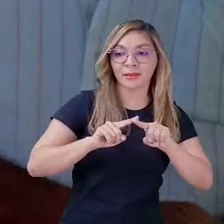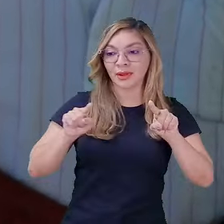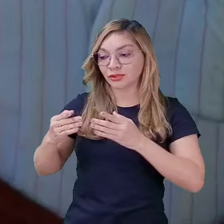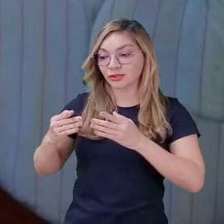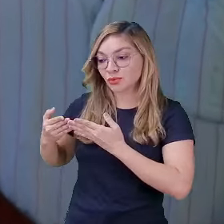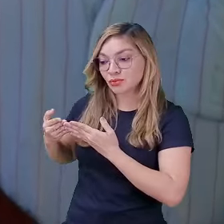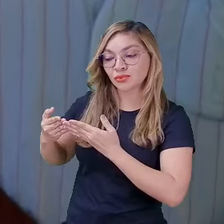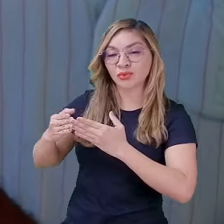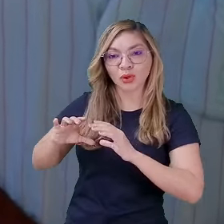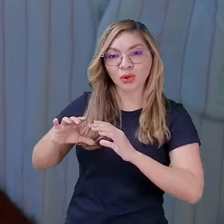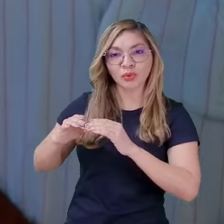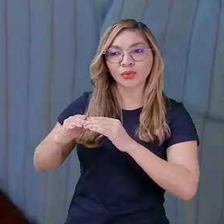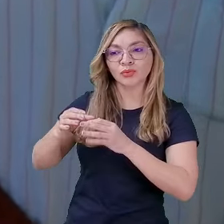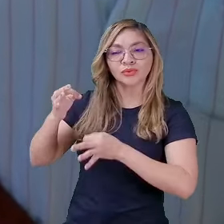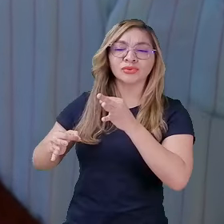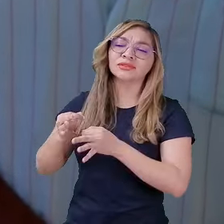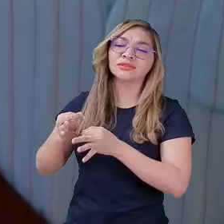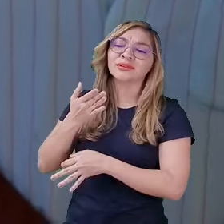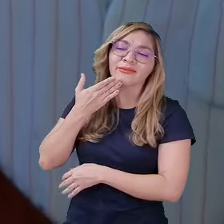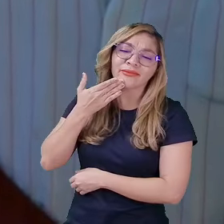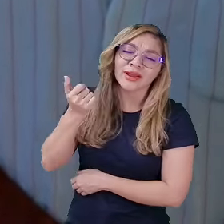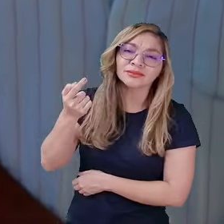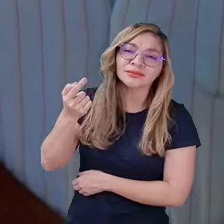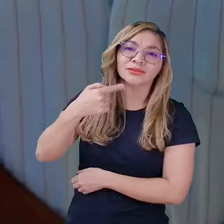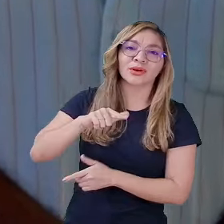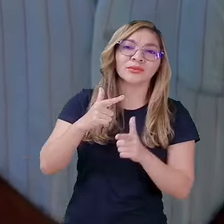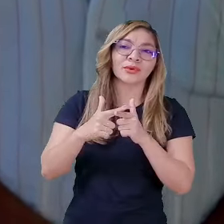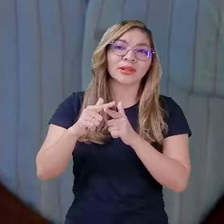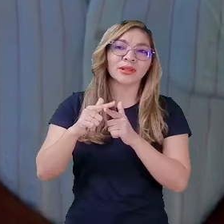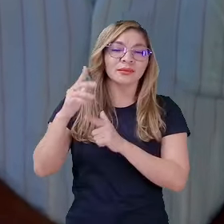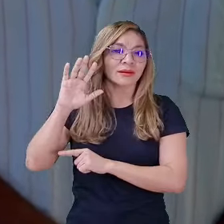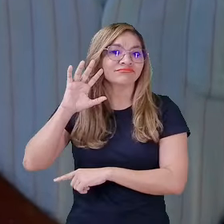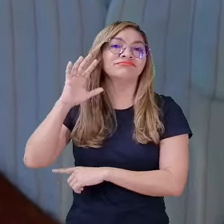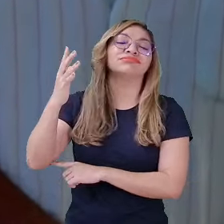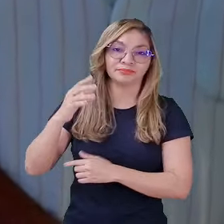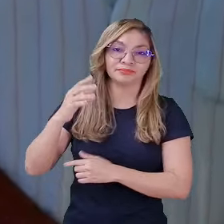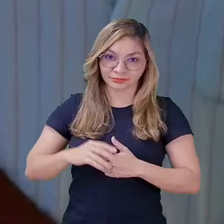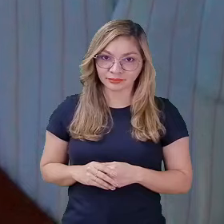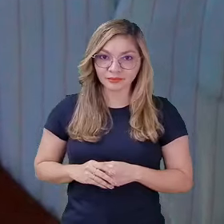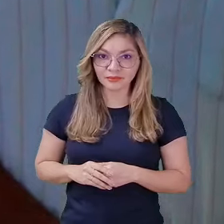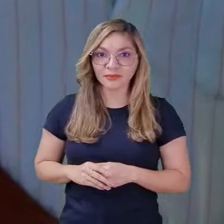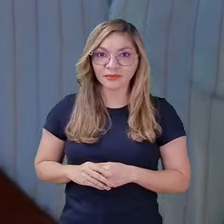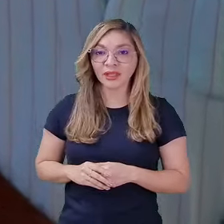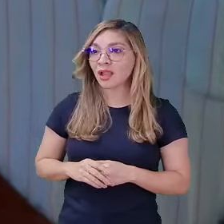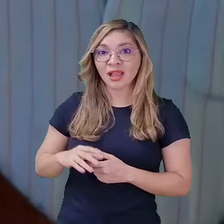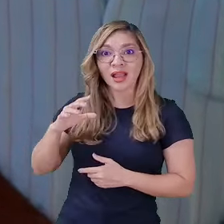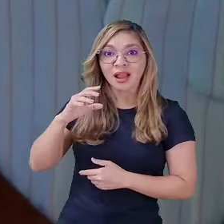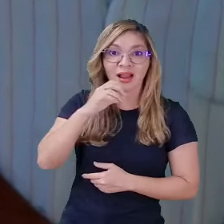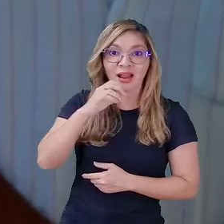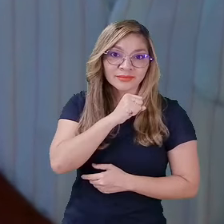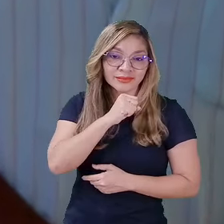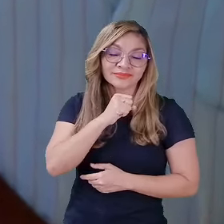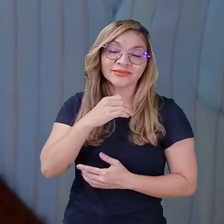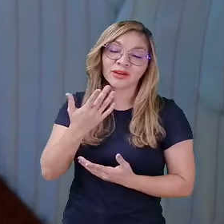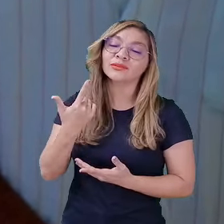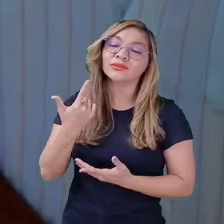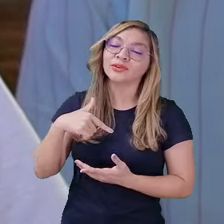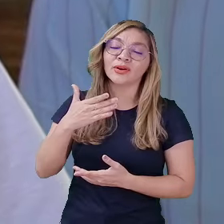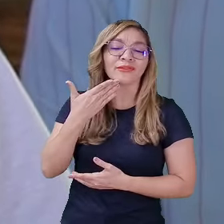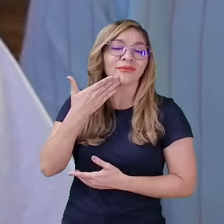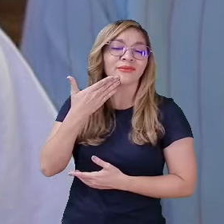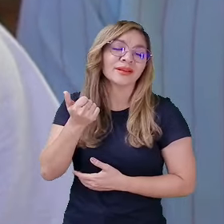para cá, fica tudo mais fácil, né, para a gente resolver, como agora eu resolvi meu problema num só dia, né? Aí pra gente se torna mais